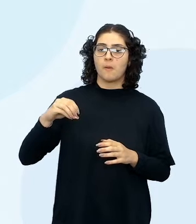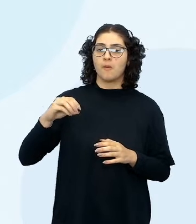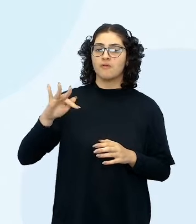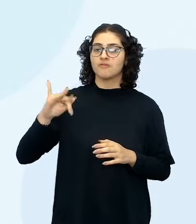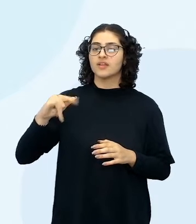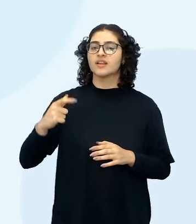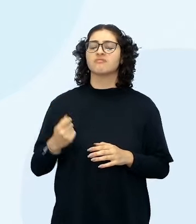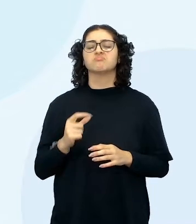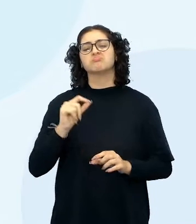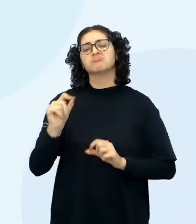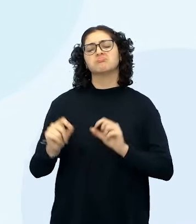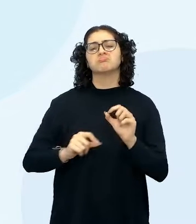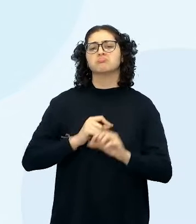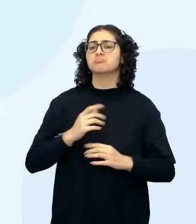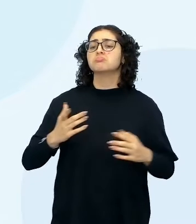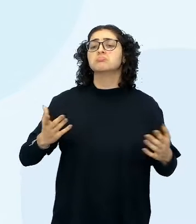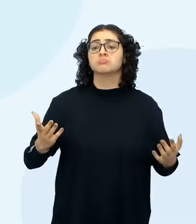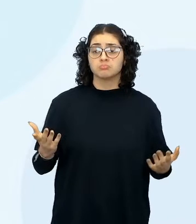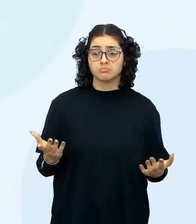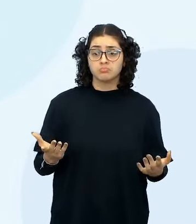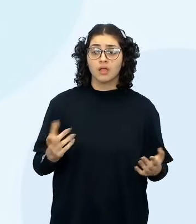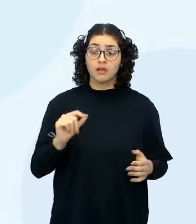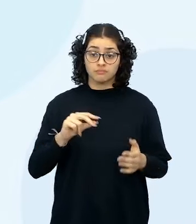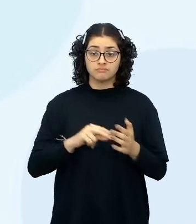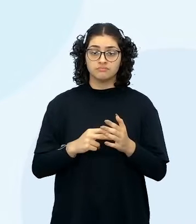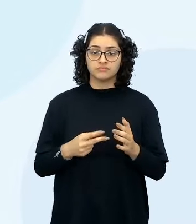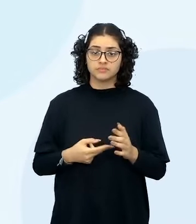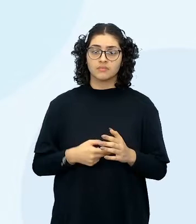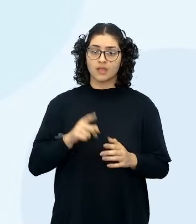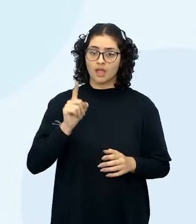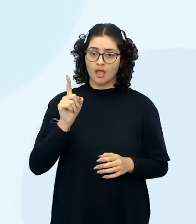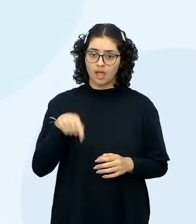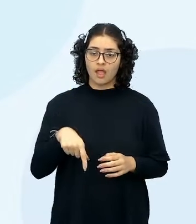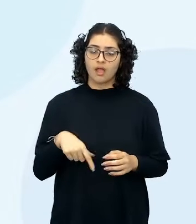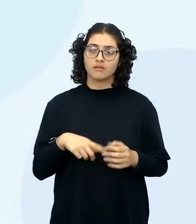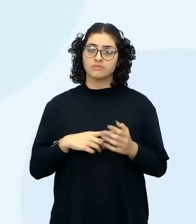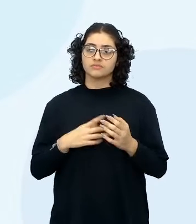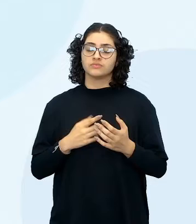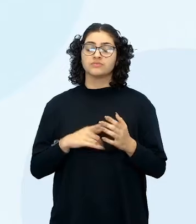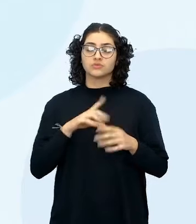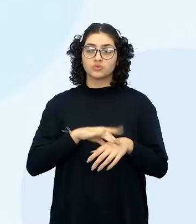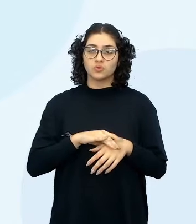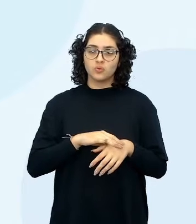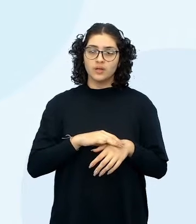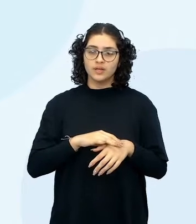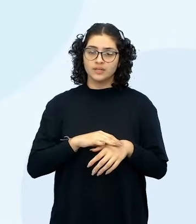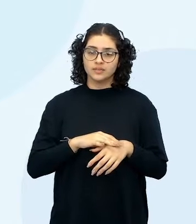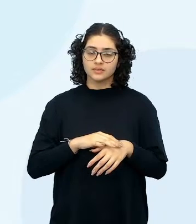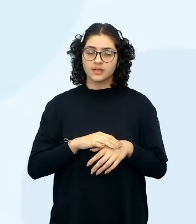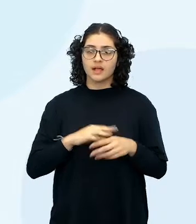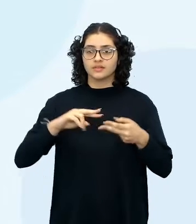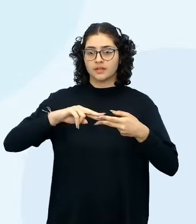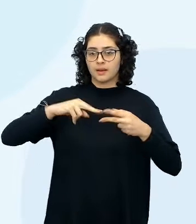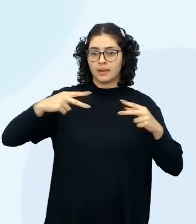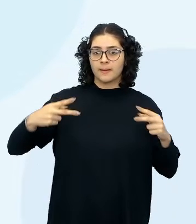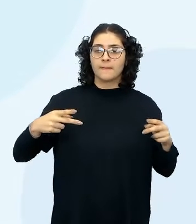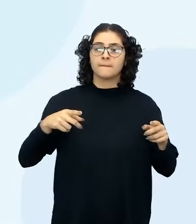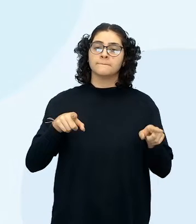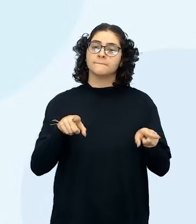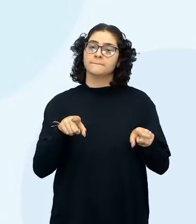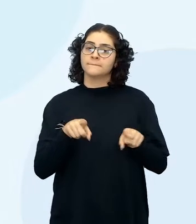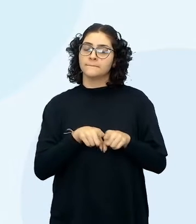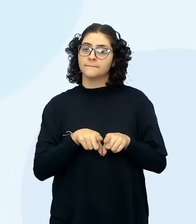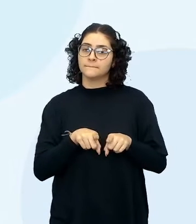aparecendo aí na tela. A hemofilia, então, é definida como uma doença genética e hereditária, ou seja, ela